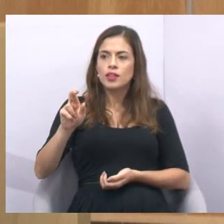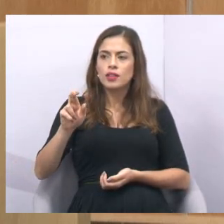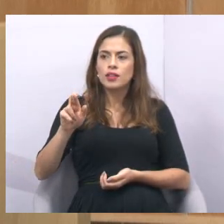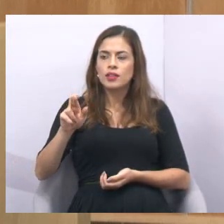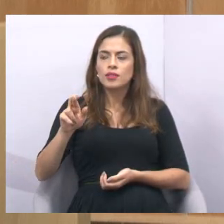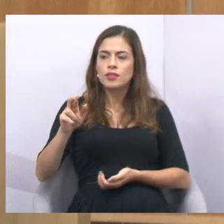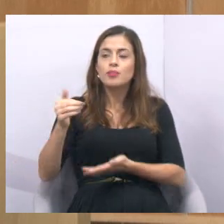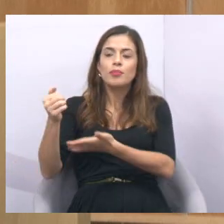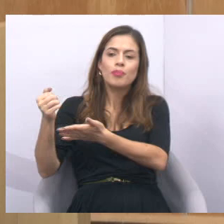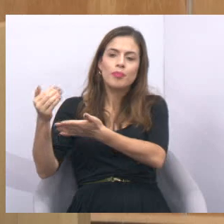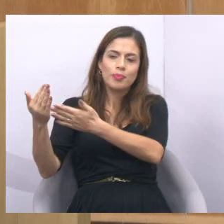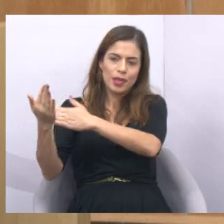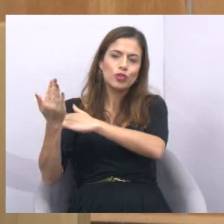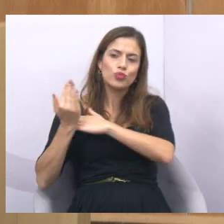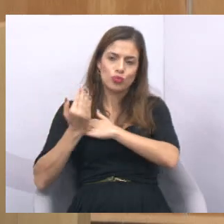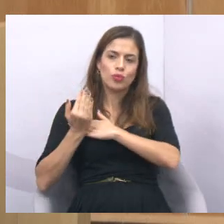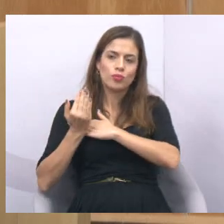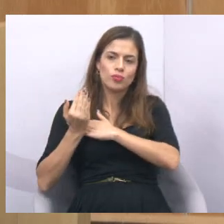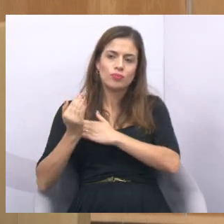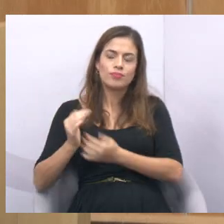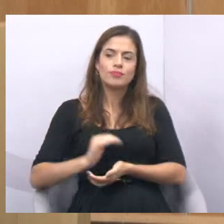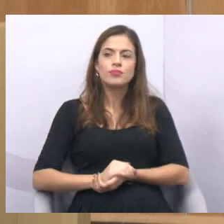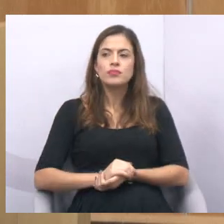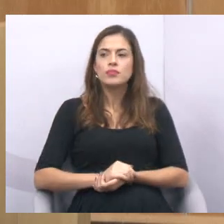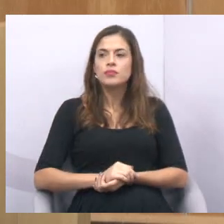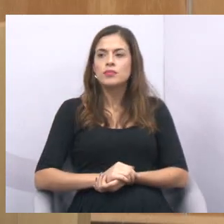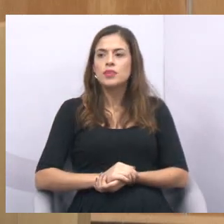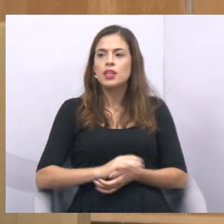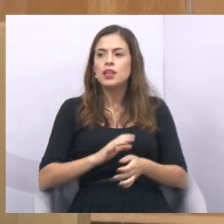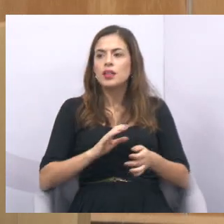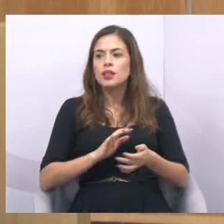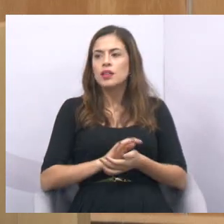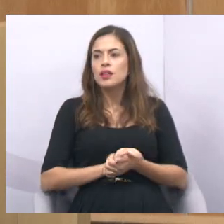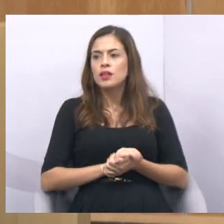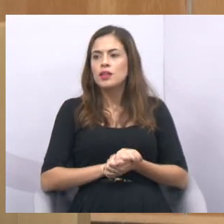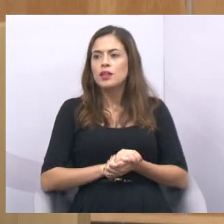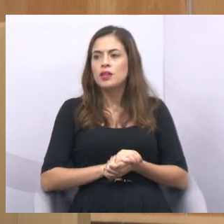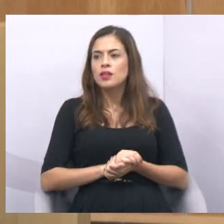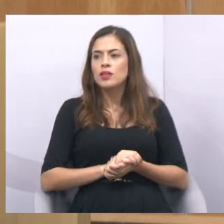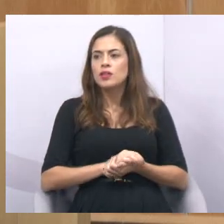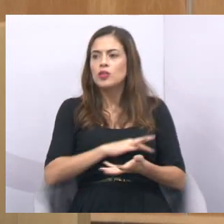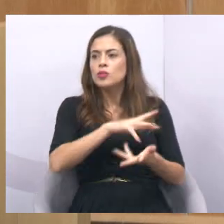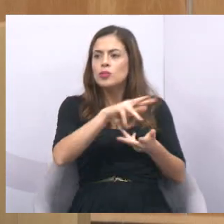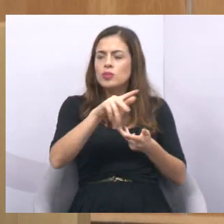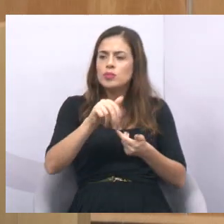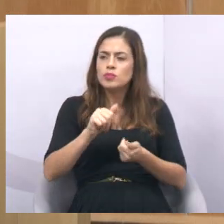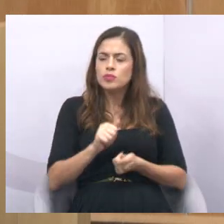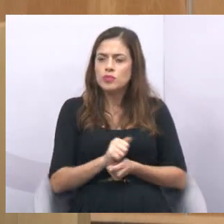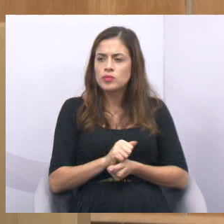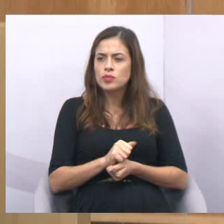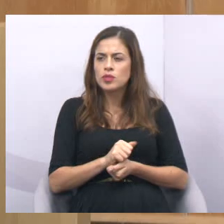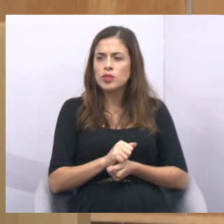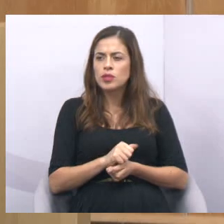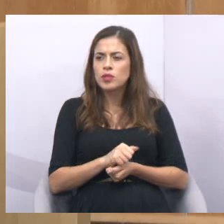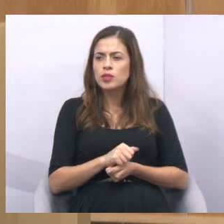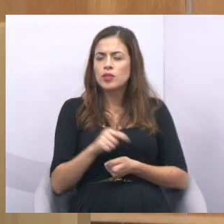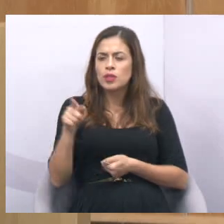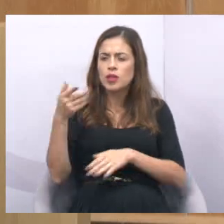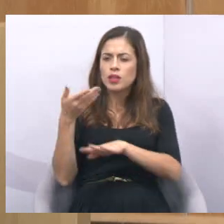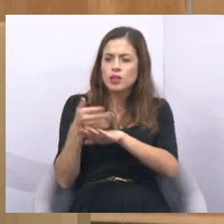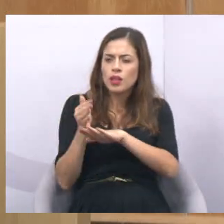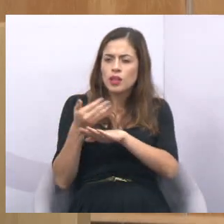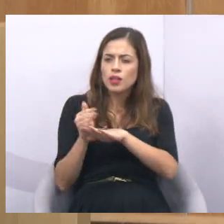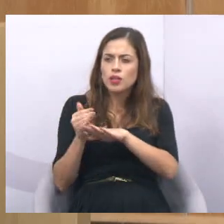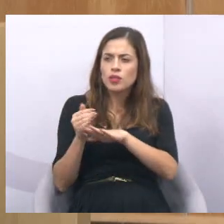quebrou meu galho, vamos dizer assim. Na Olimpíada, no Mundial que ele foi